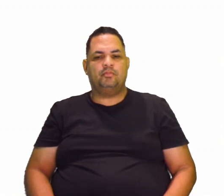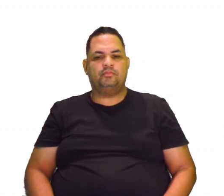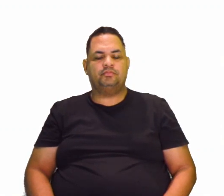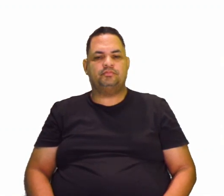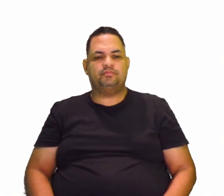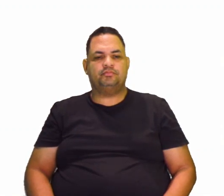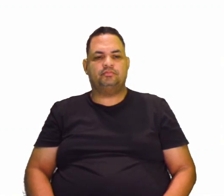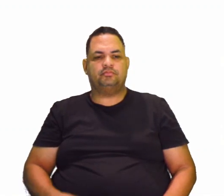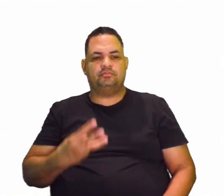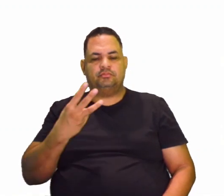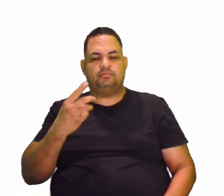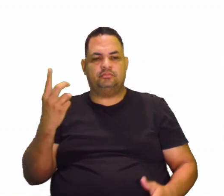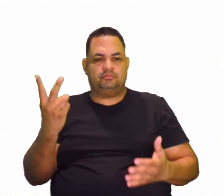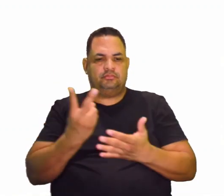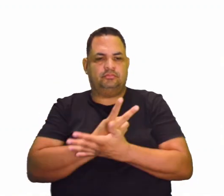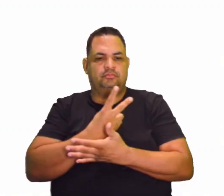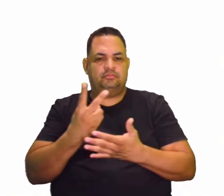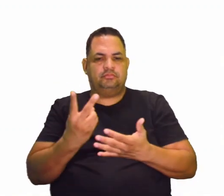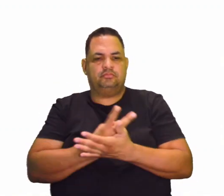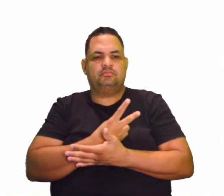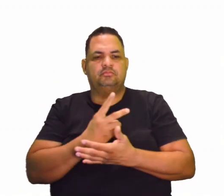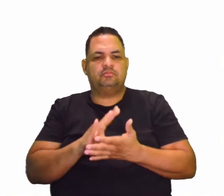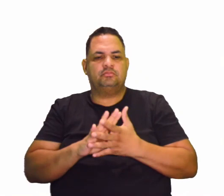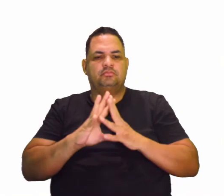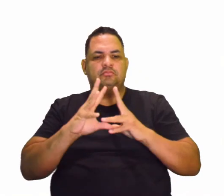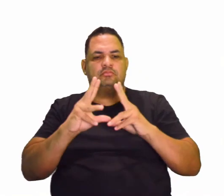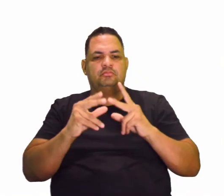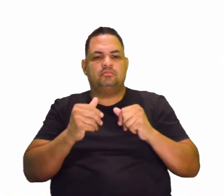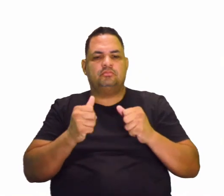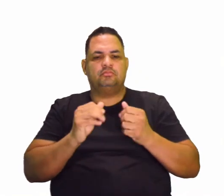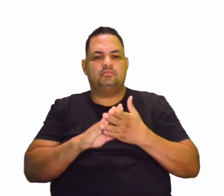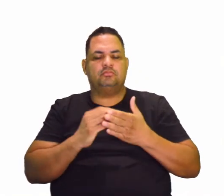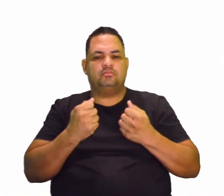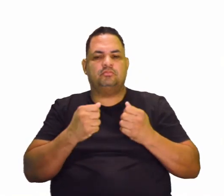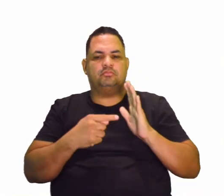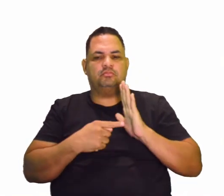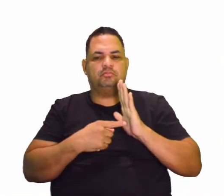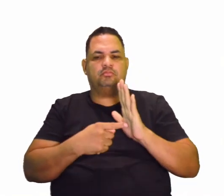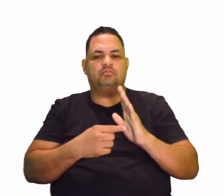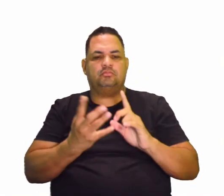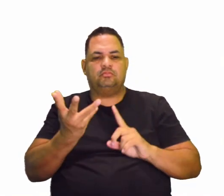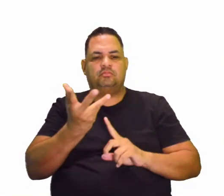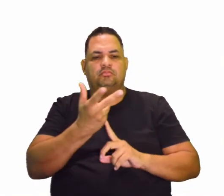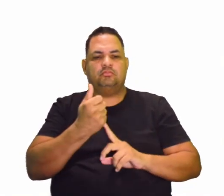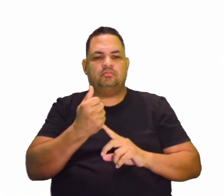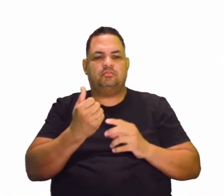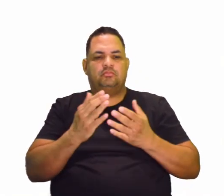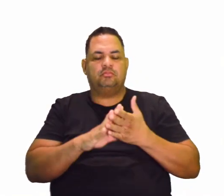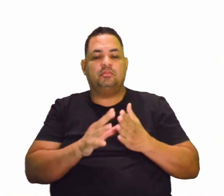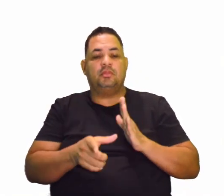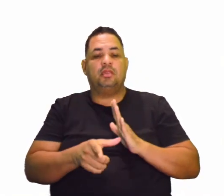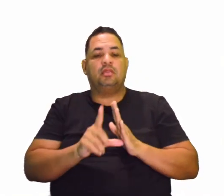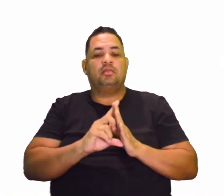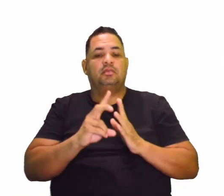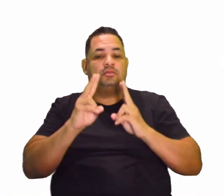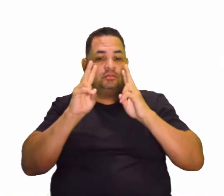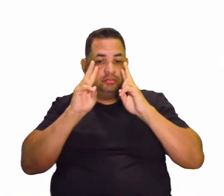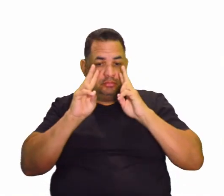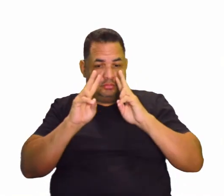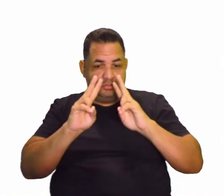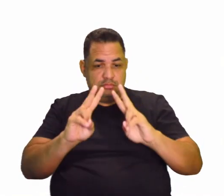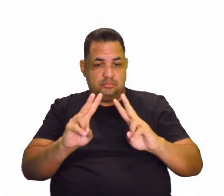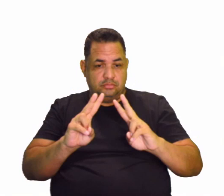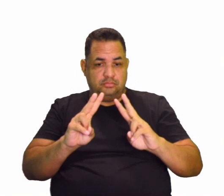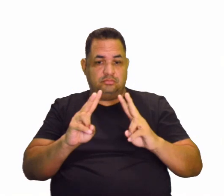não está correto. Então, tudo que podia ser representado na arte era rigoroso e previamente determinado pelo